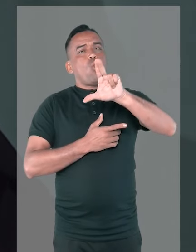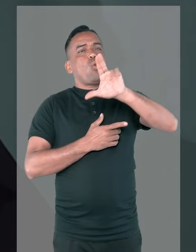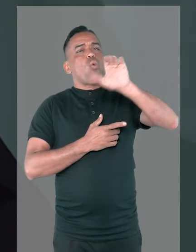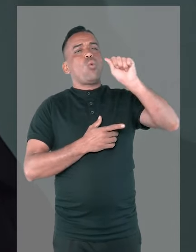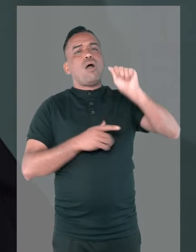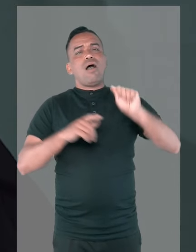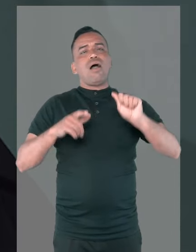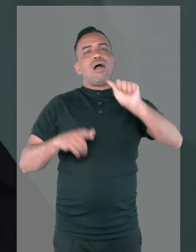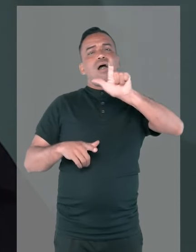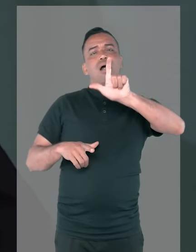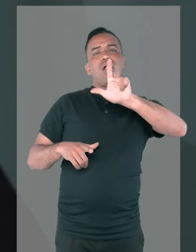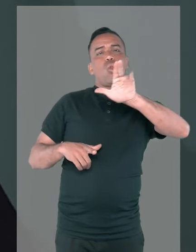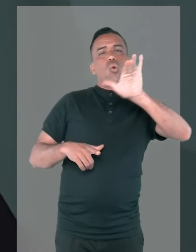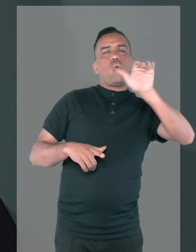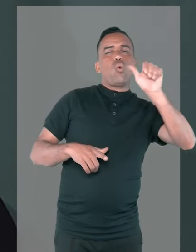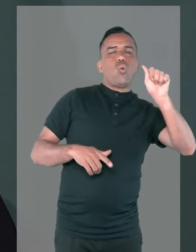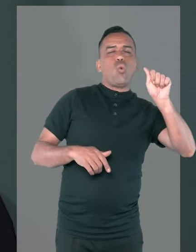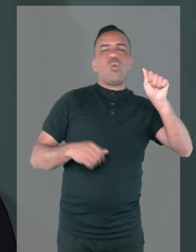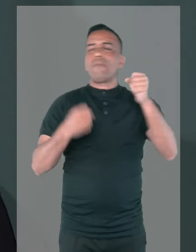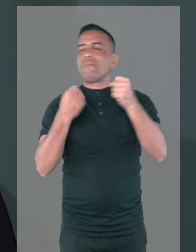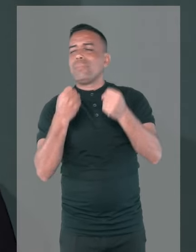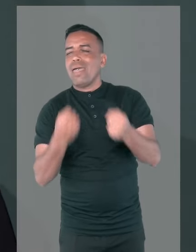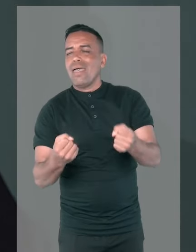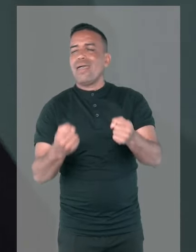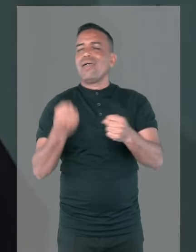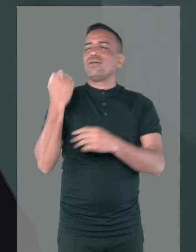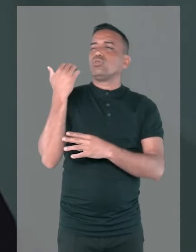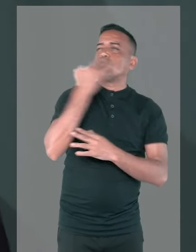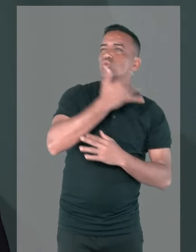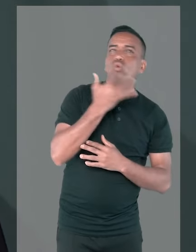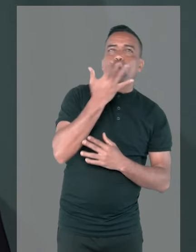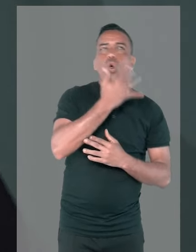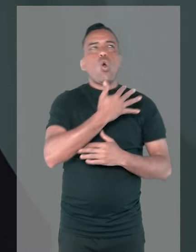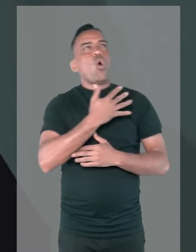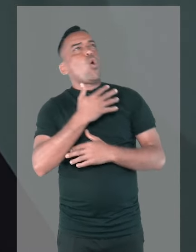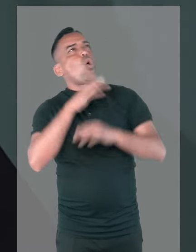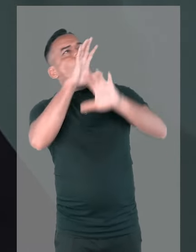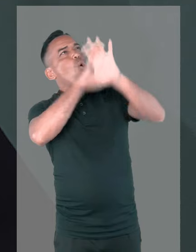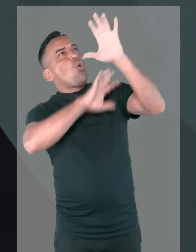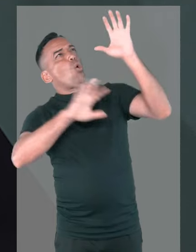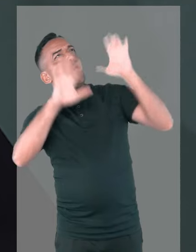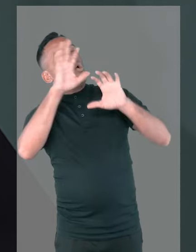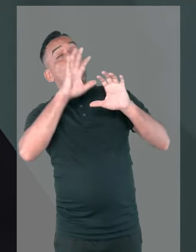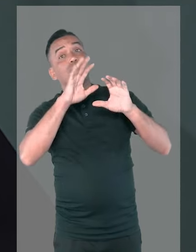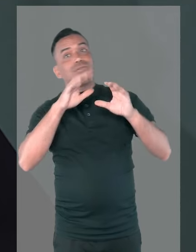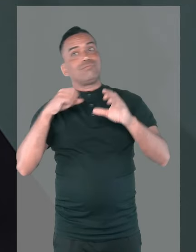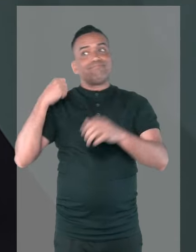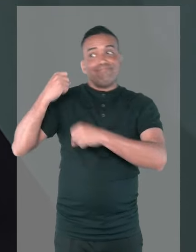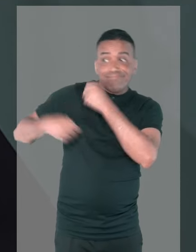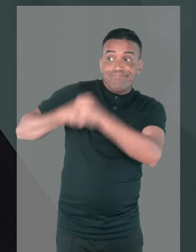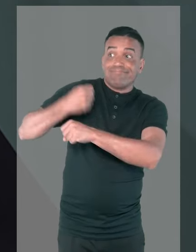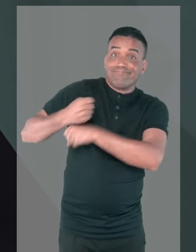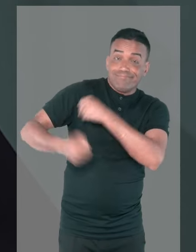tinha peso, consistência, cor. Com o passar dos séculos, e tudo isso se perdeu, e